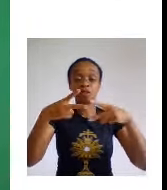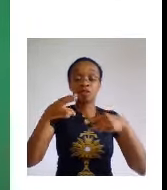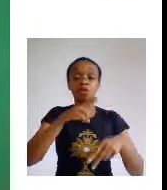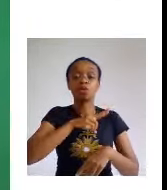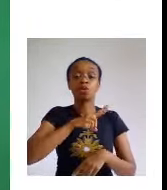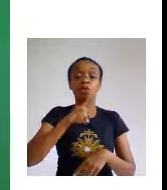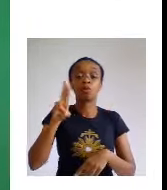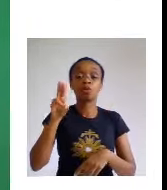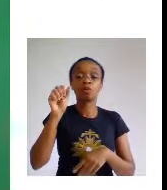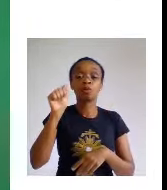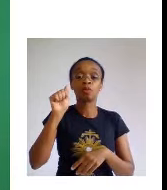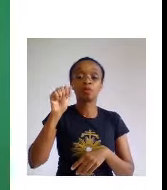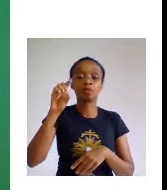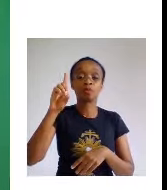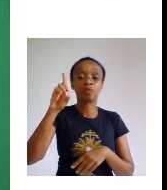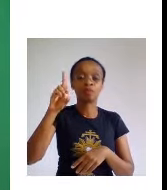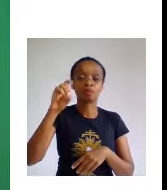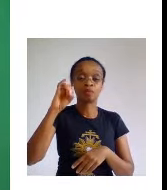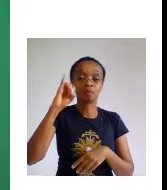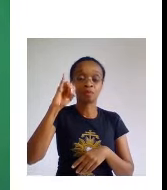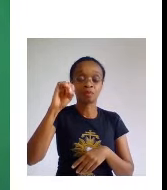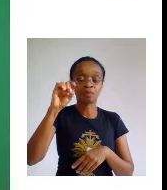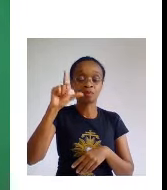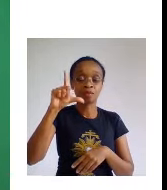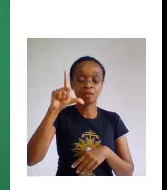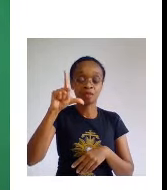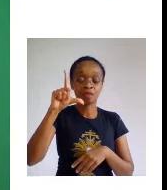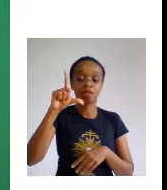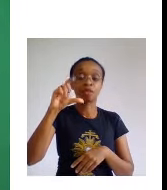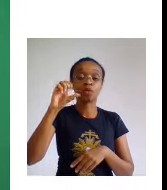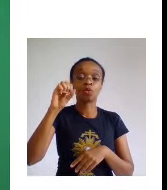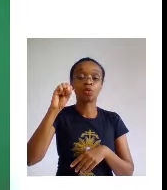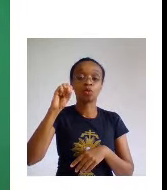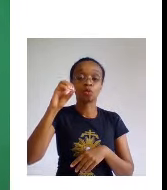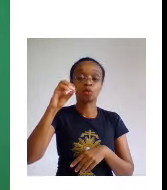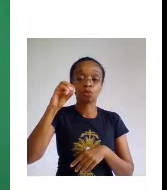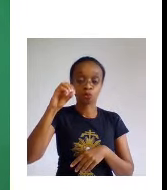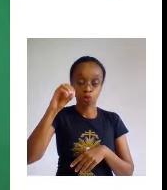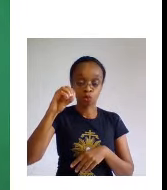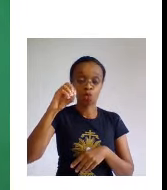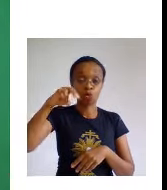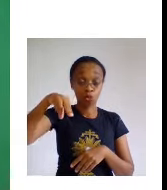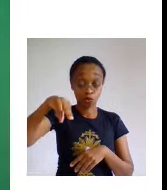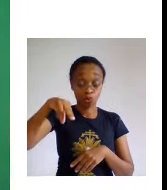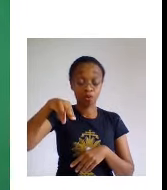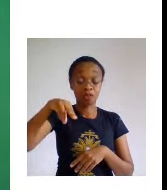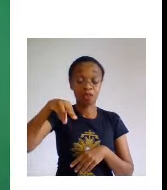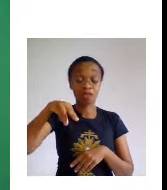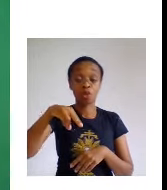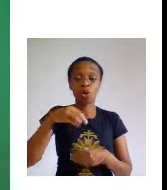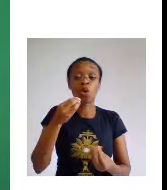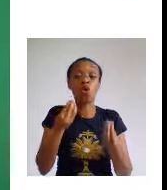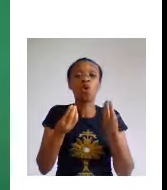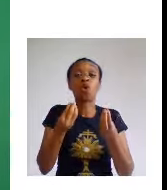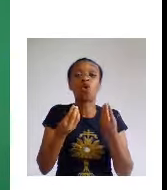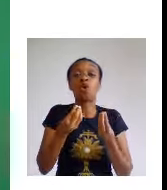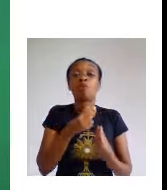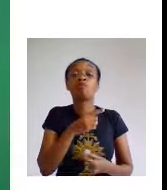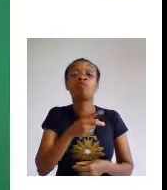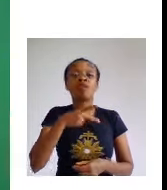Boas e estou coordenador da Comissão Socioambiental. Minha audiodescrição, eu tenho